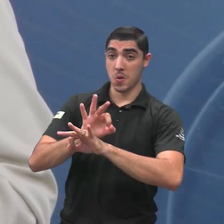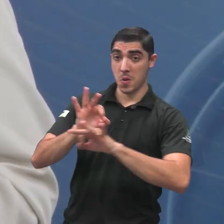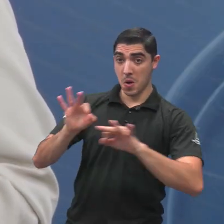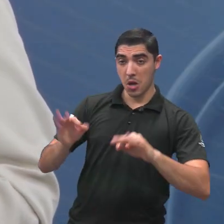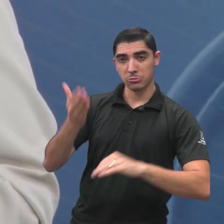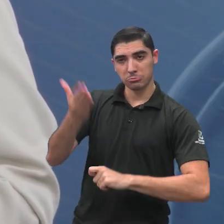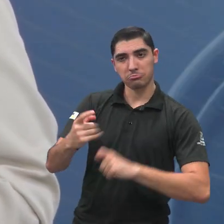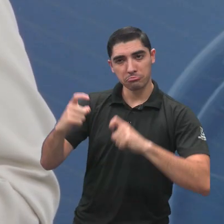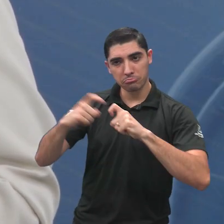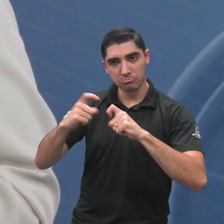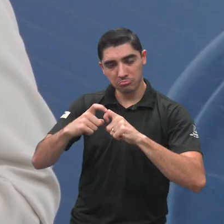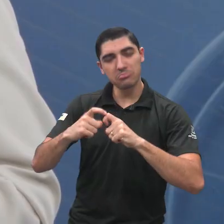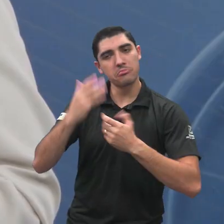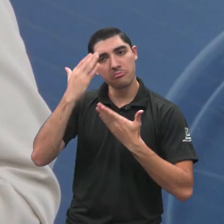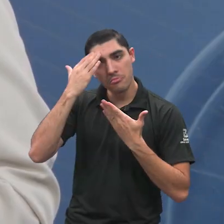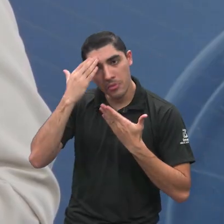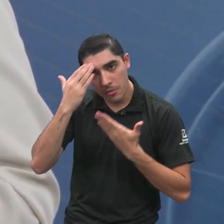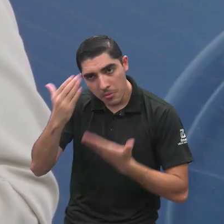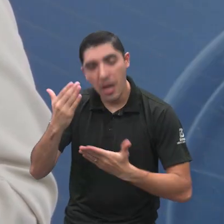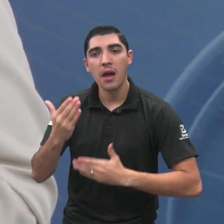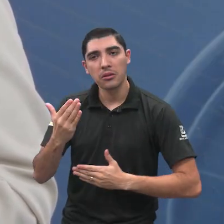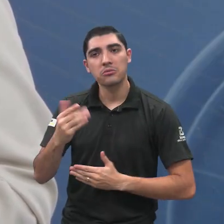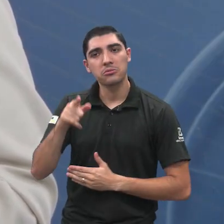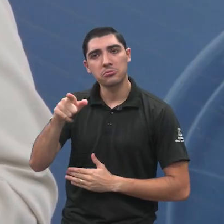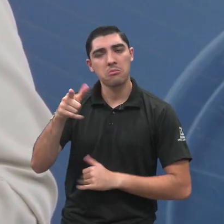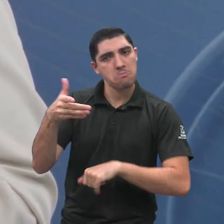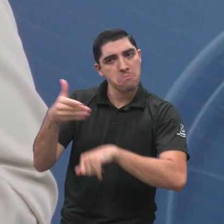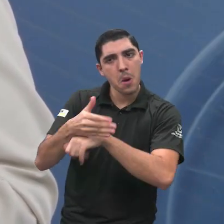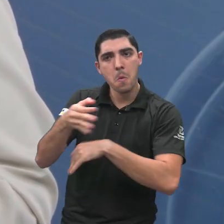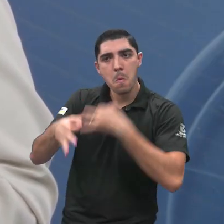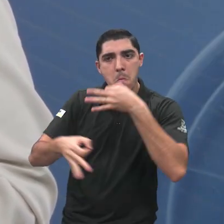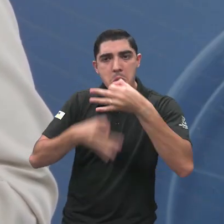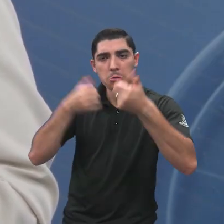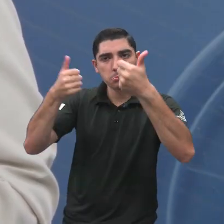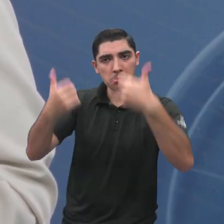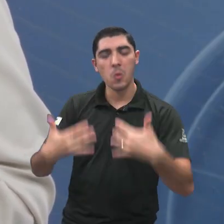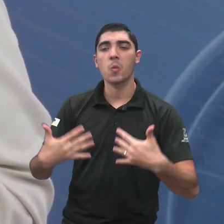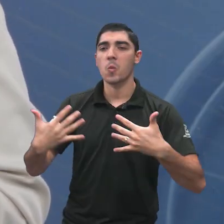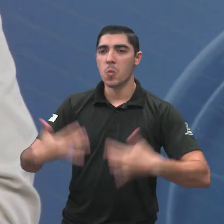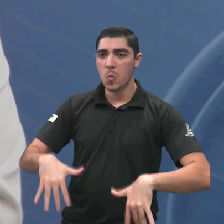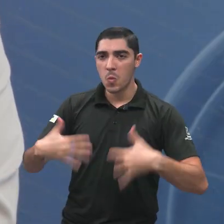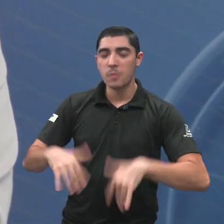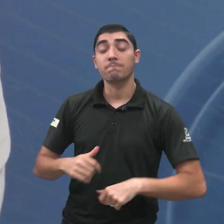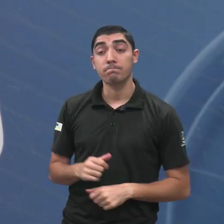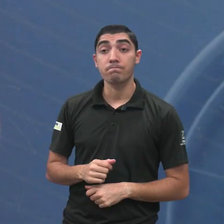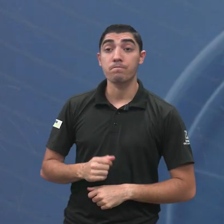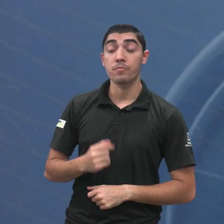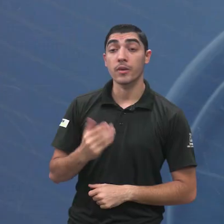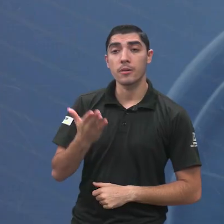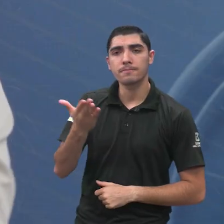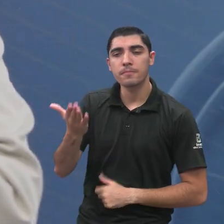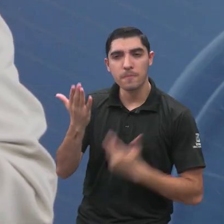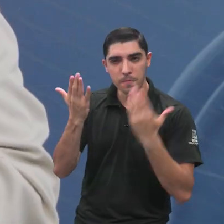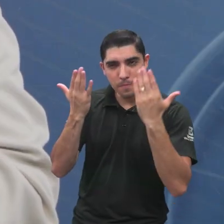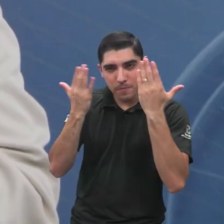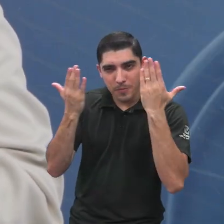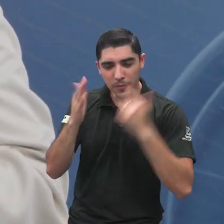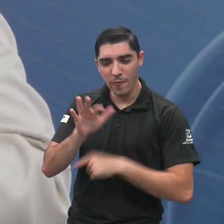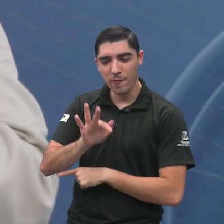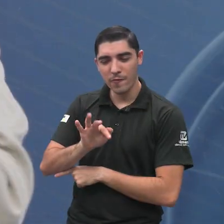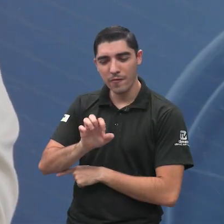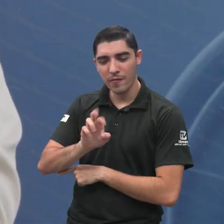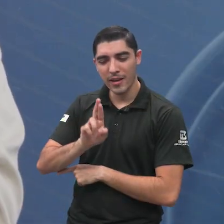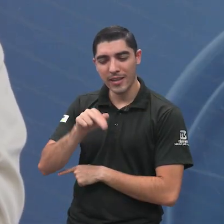obrigado pela sua participação. Foi o que ele disse agora, né, doutor Fernando? A importância